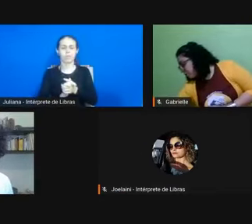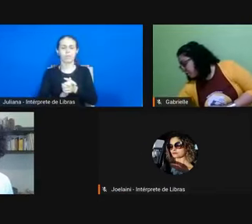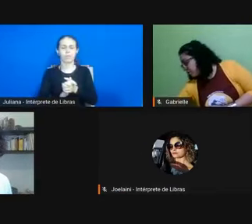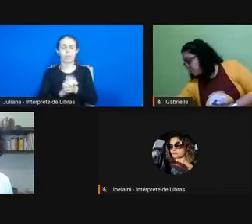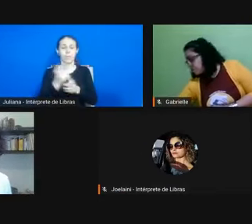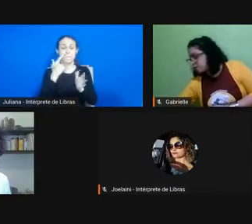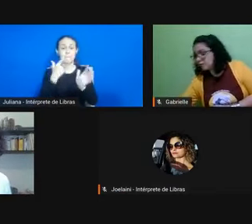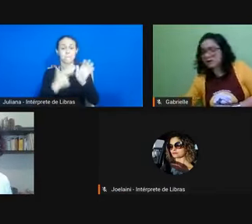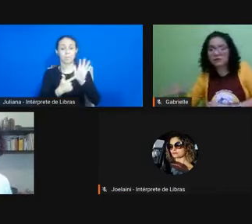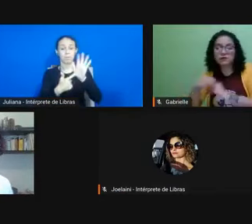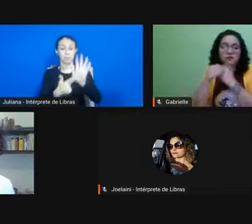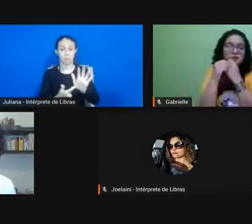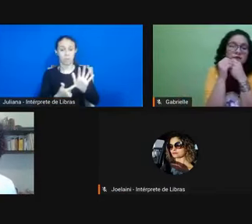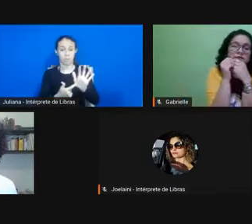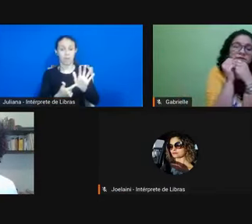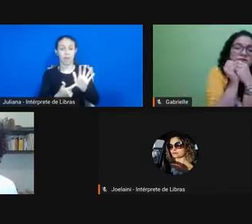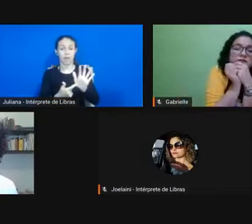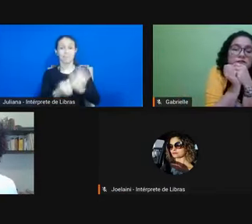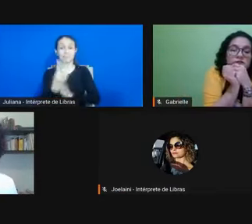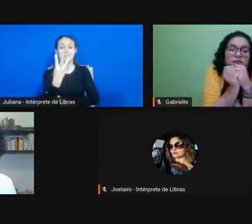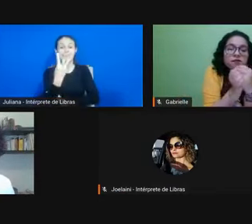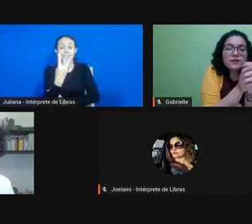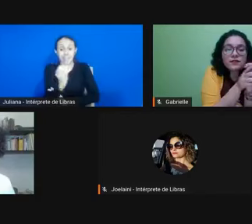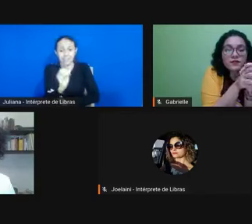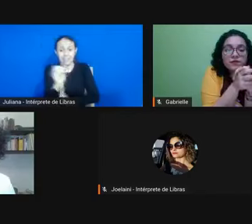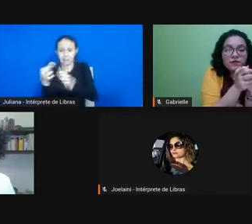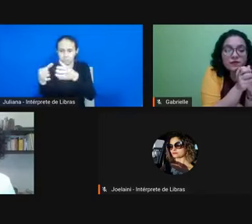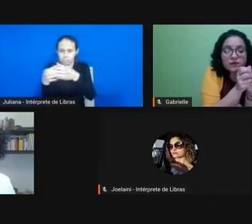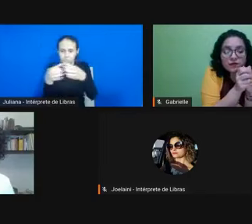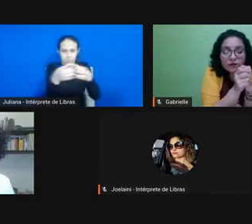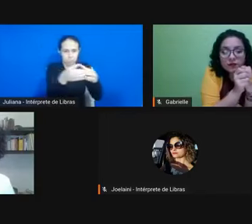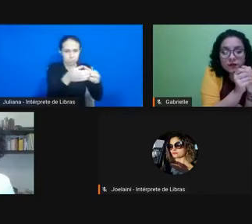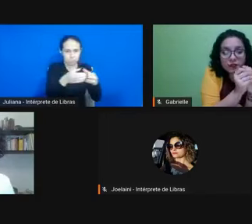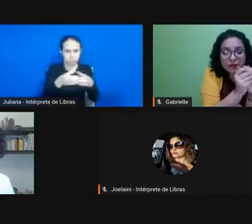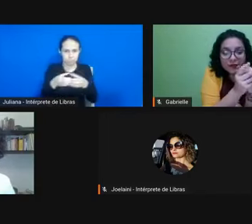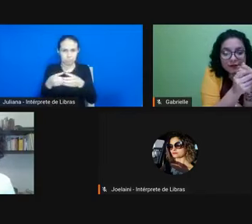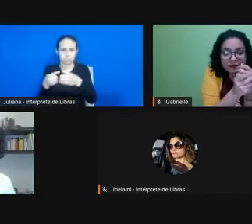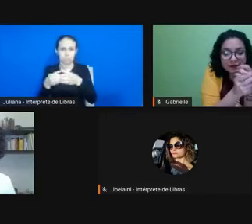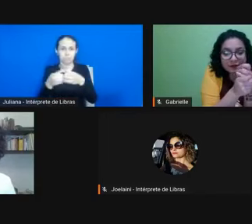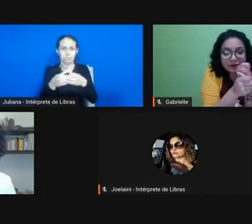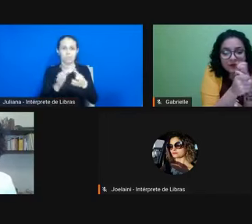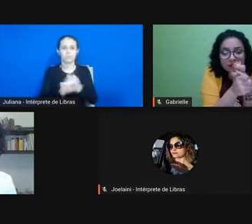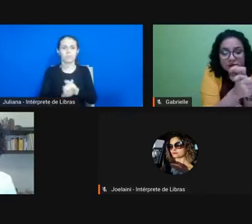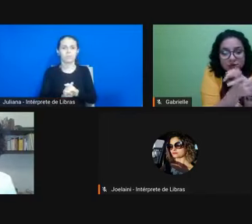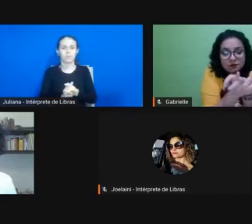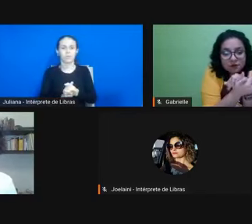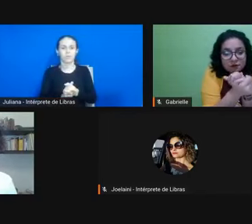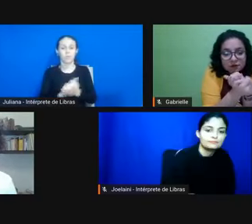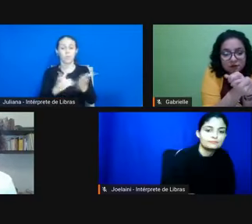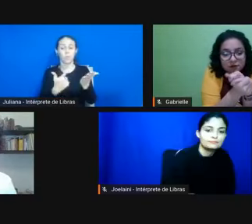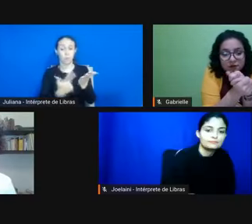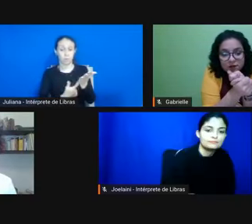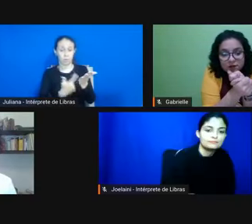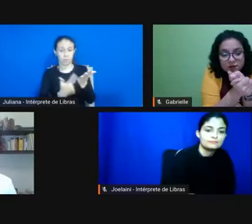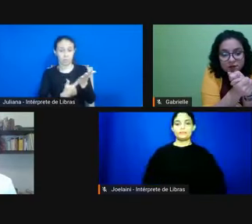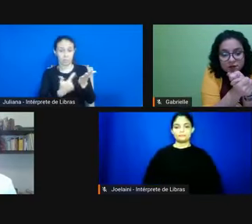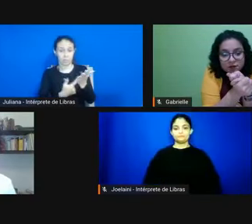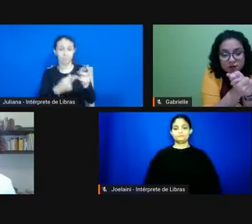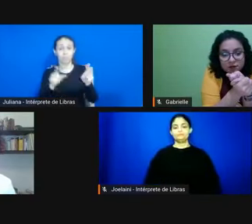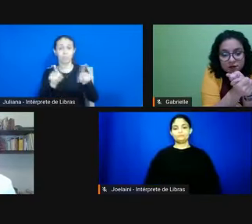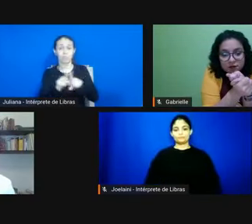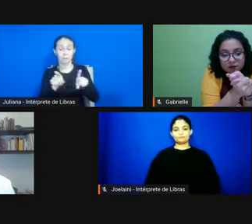organizações o livro também divulga um conhecimento